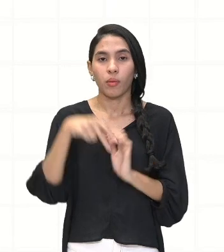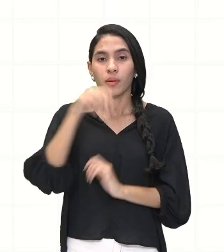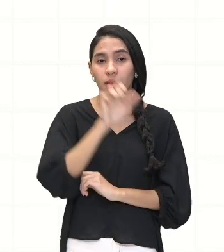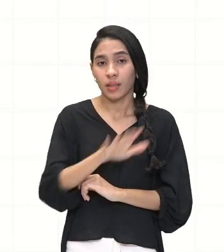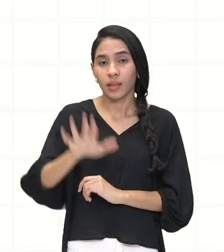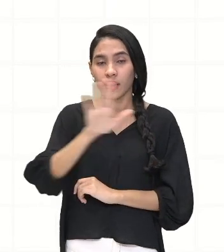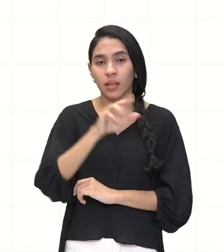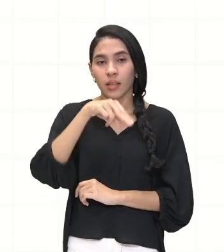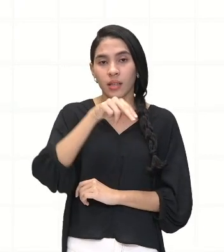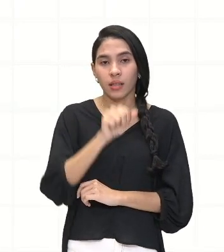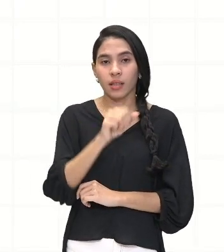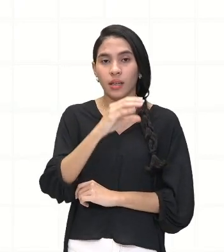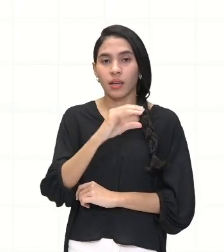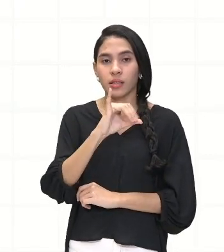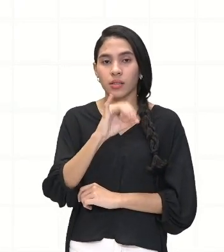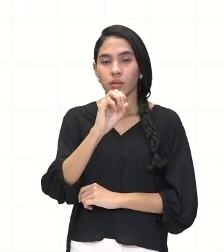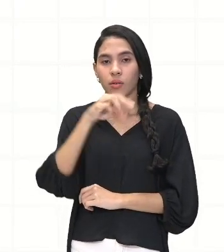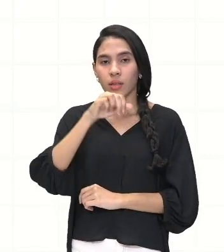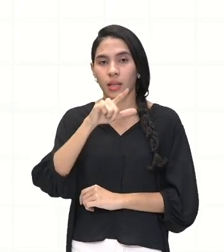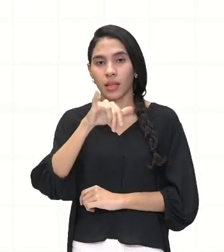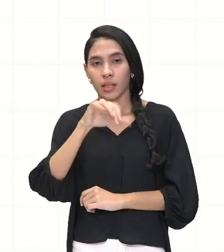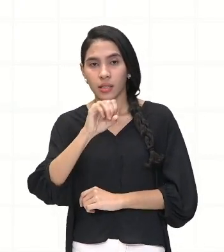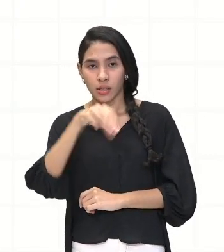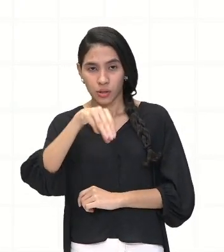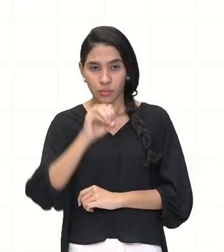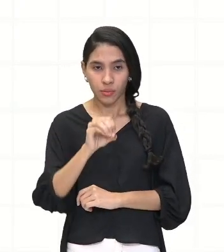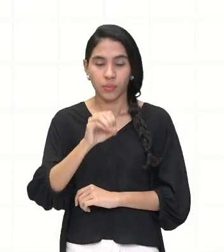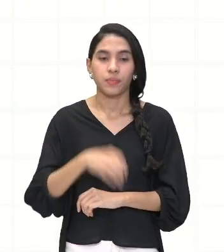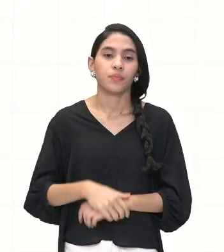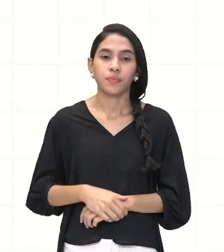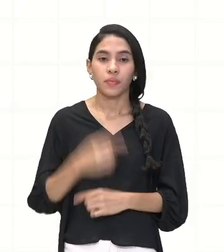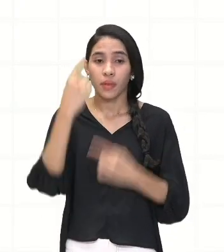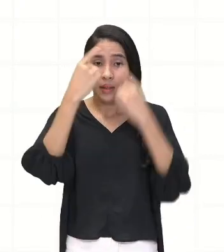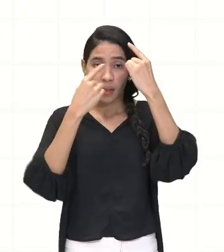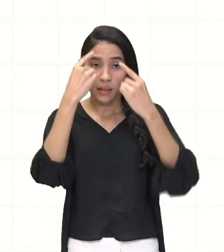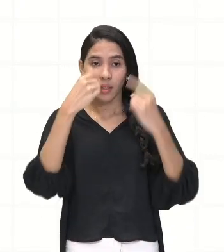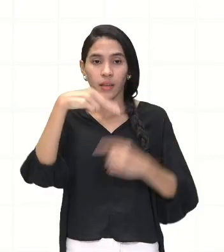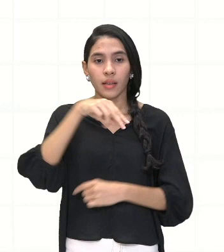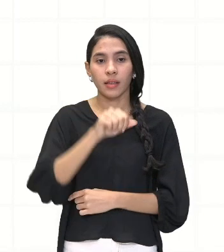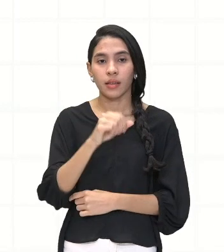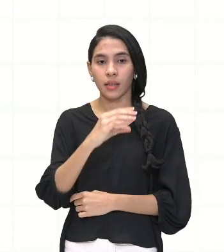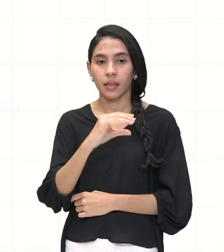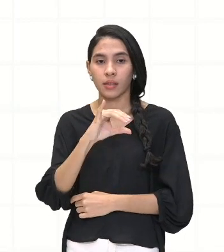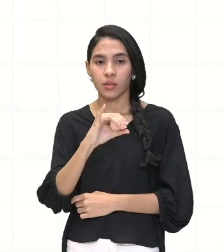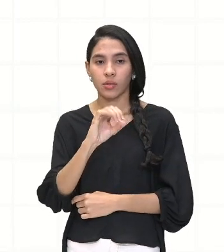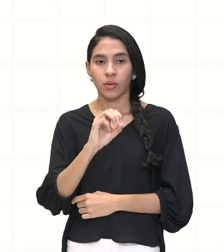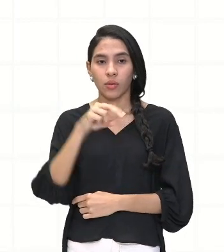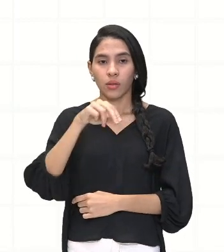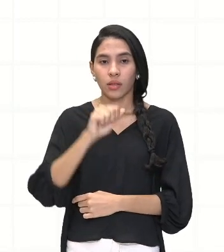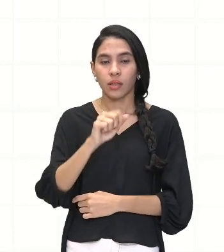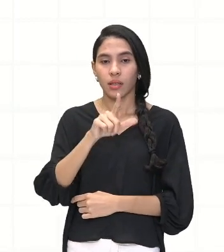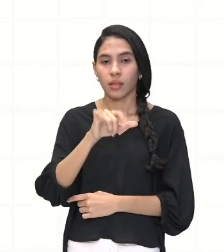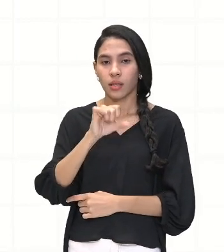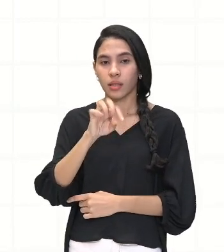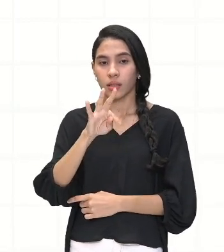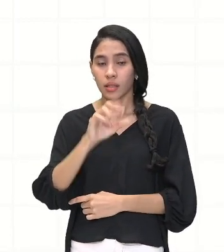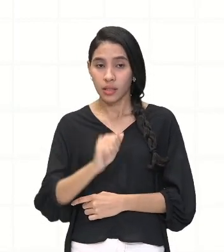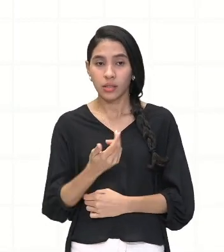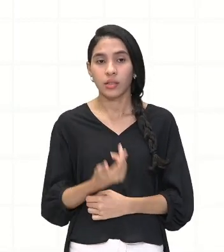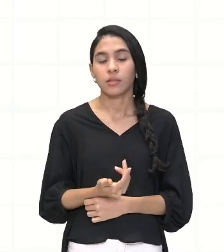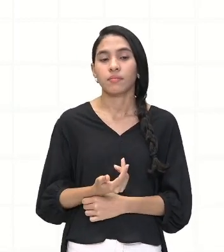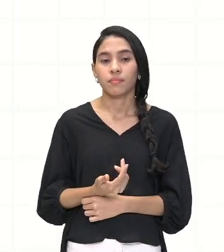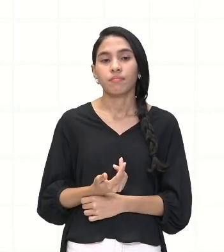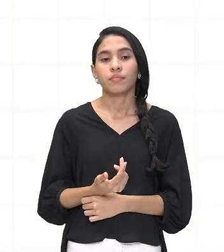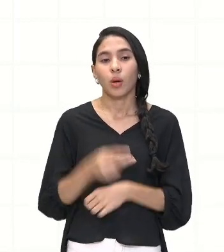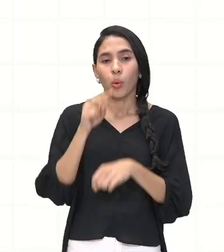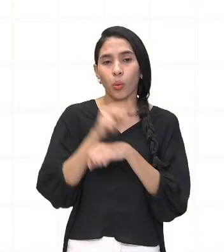da pátria. E a gente tem aqui as ideias nacionalistas, que é de preservação da